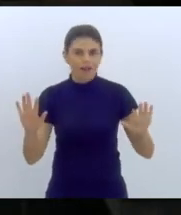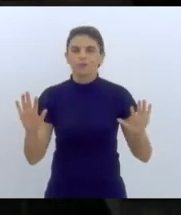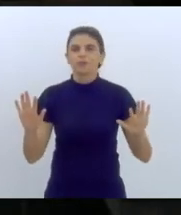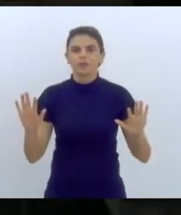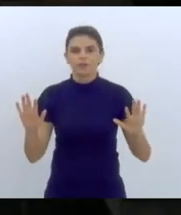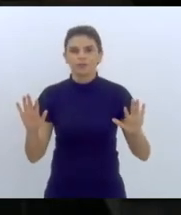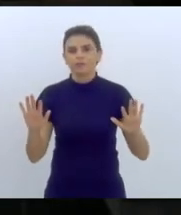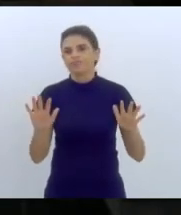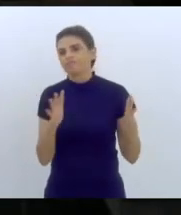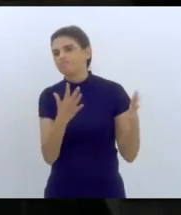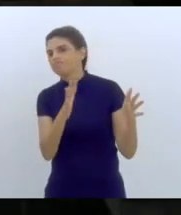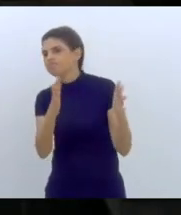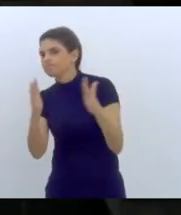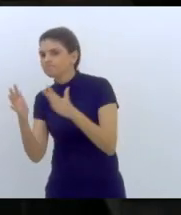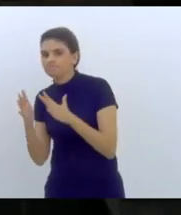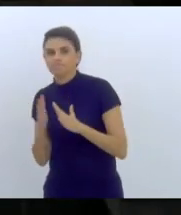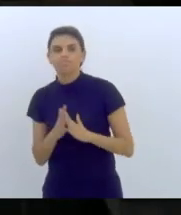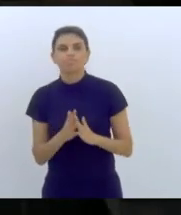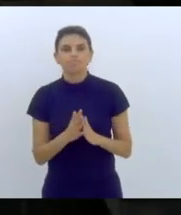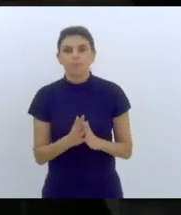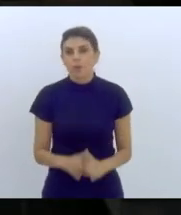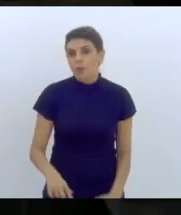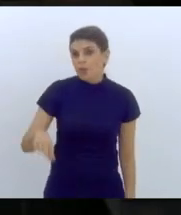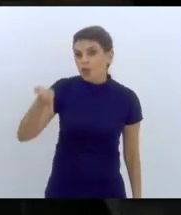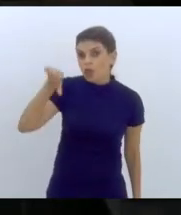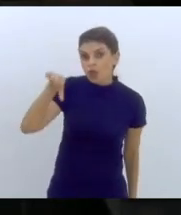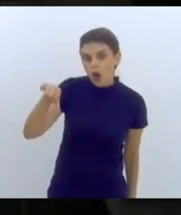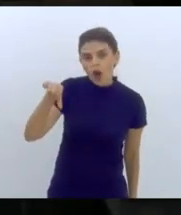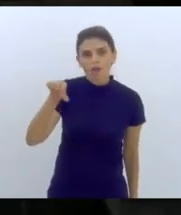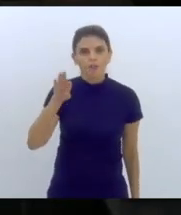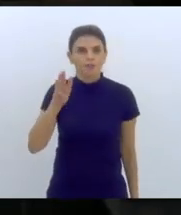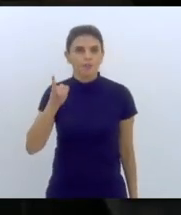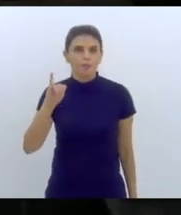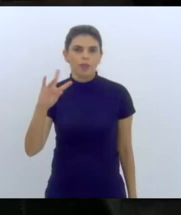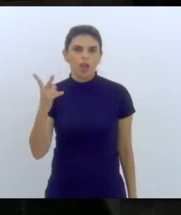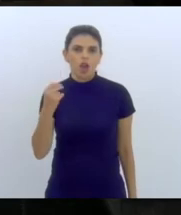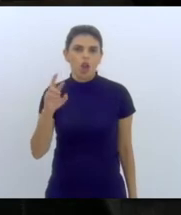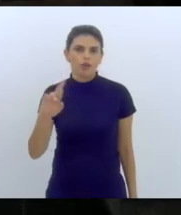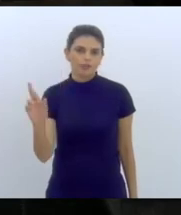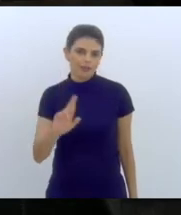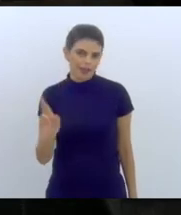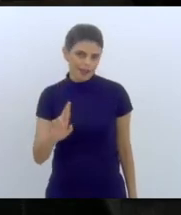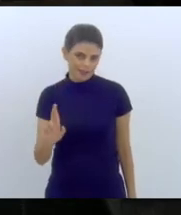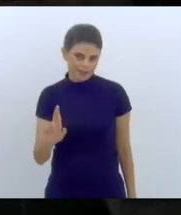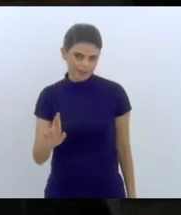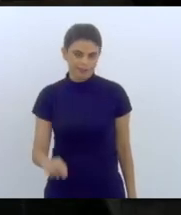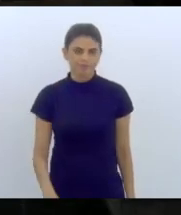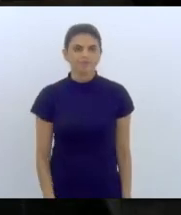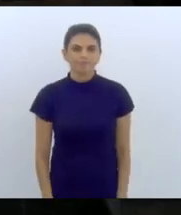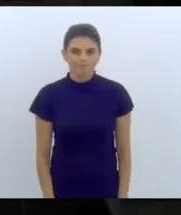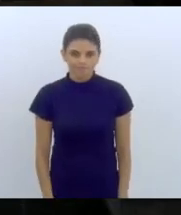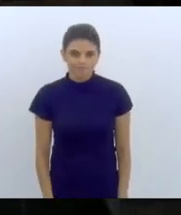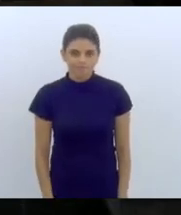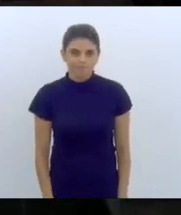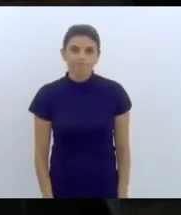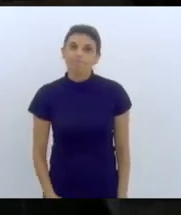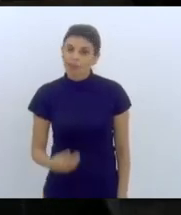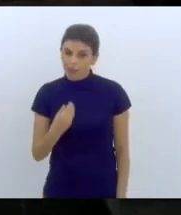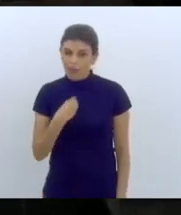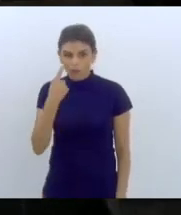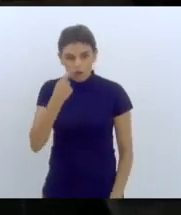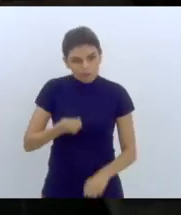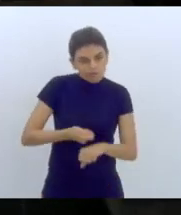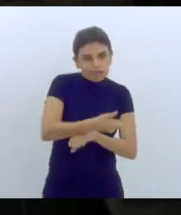uma demanda também de 9 bilhões de reais. E eu dou um doce para o